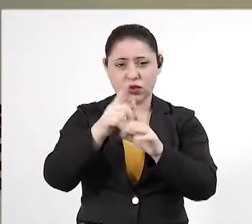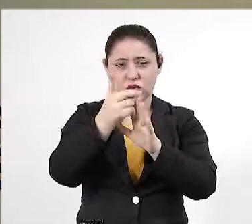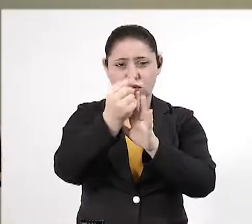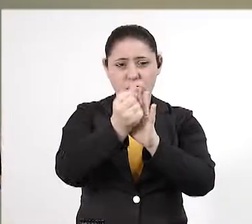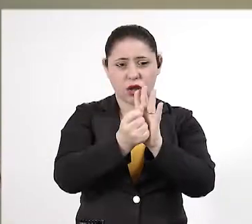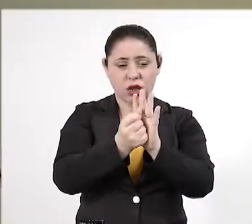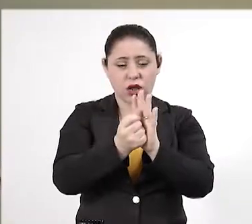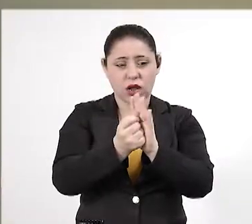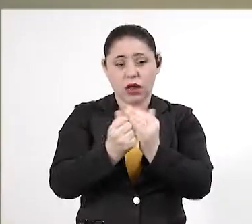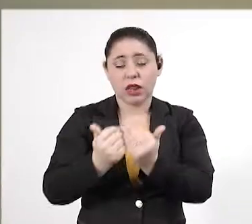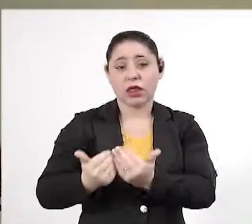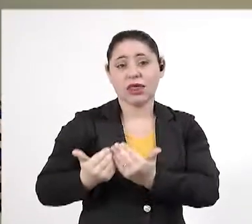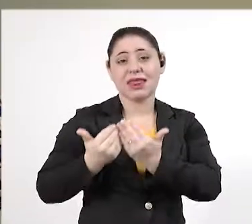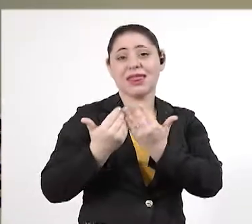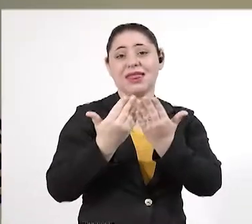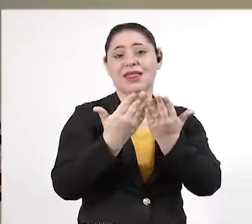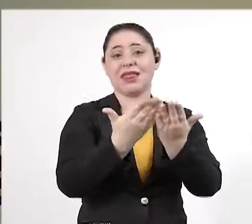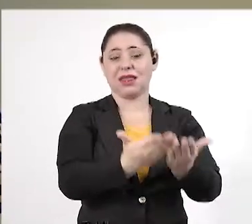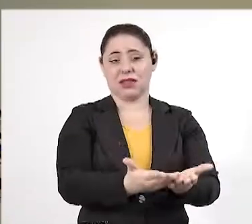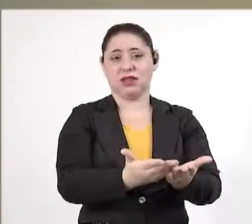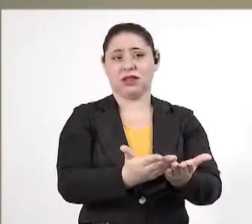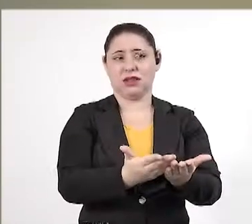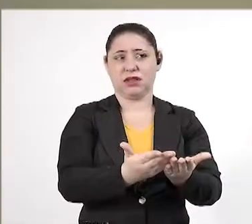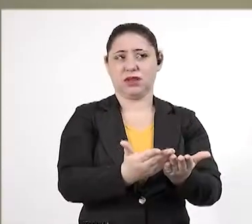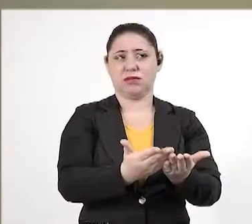recursos e fez uma